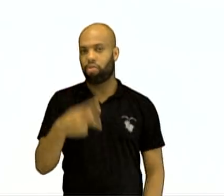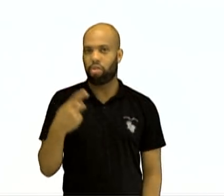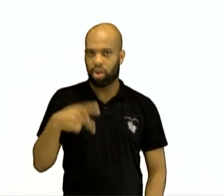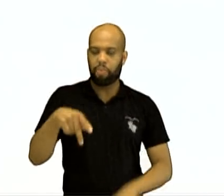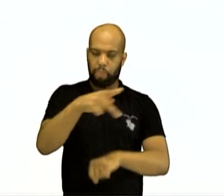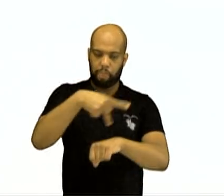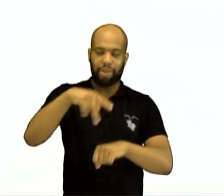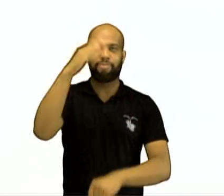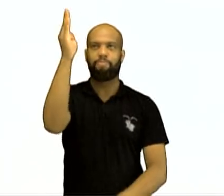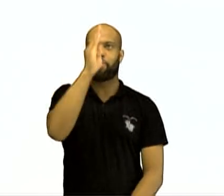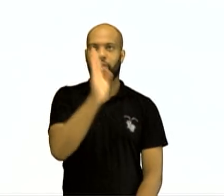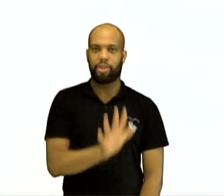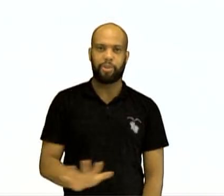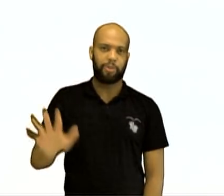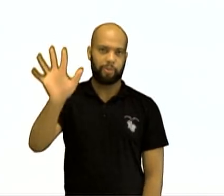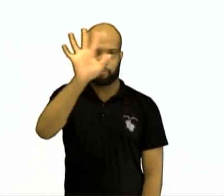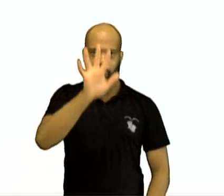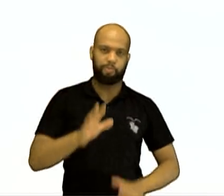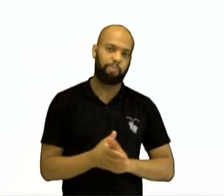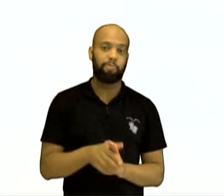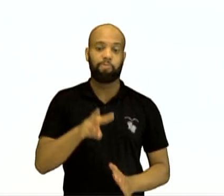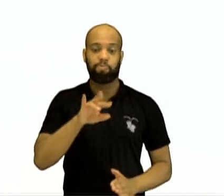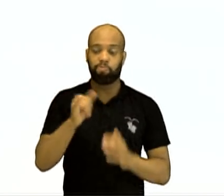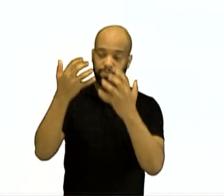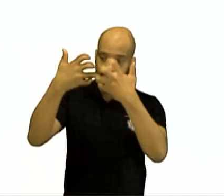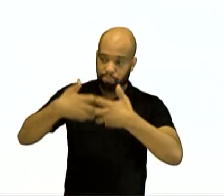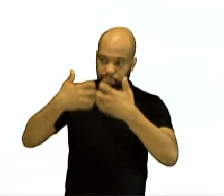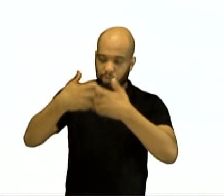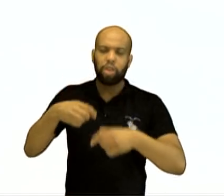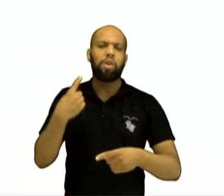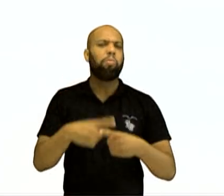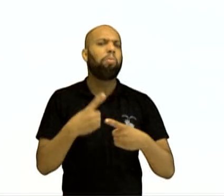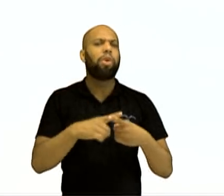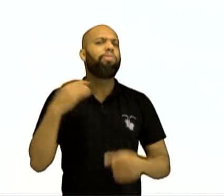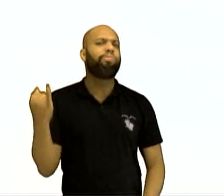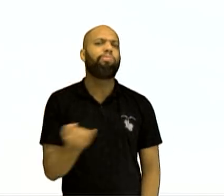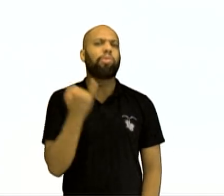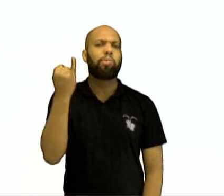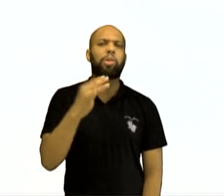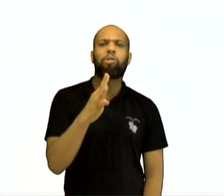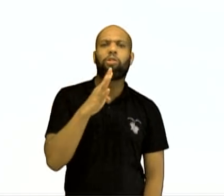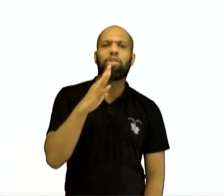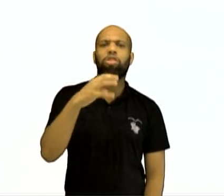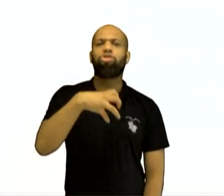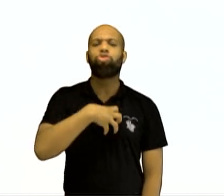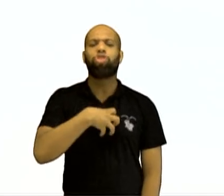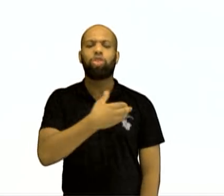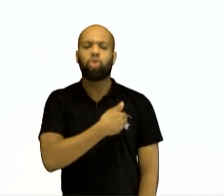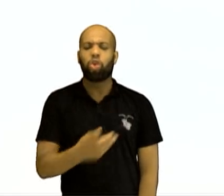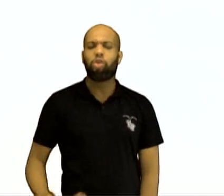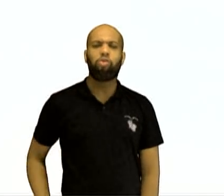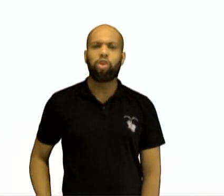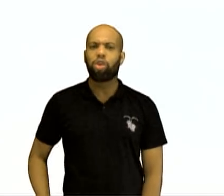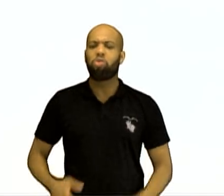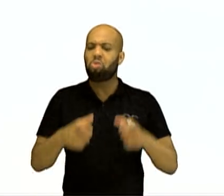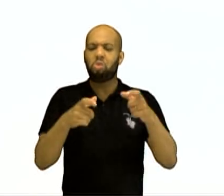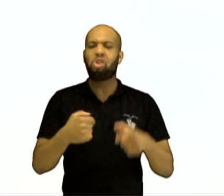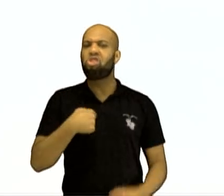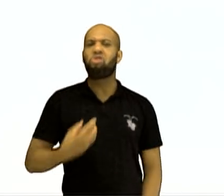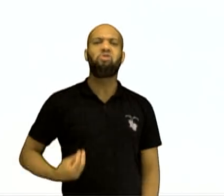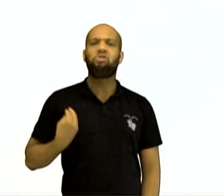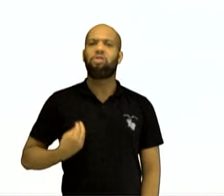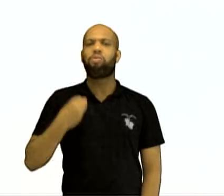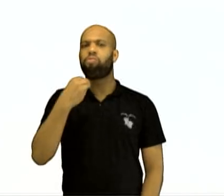nosso Brasilzão. Então vamos refletir. Por que é tão importante conhecer a forma de governo do meu país em